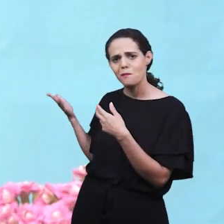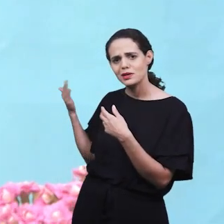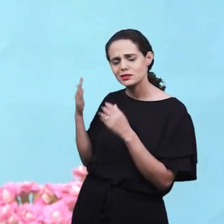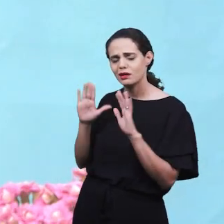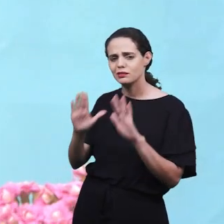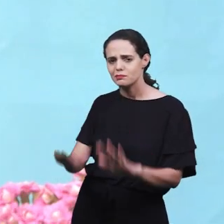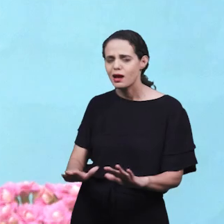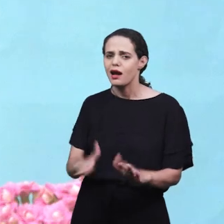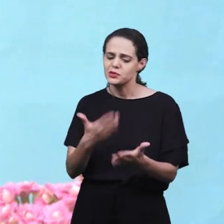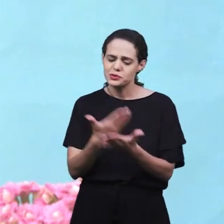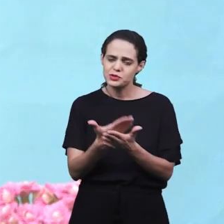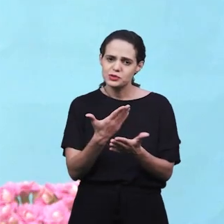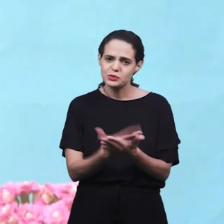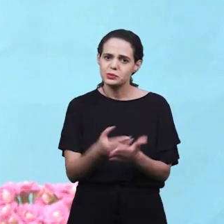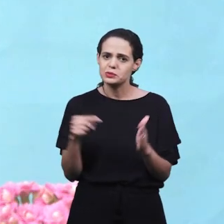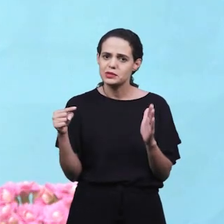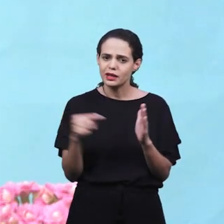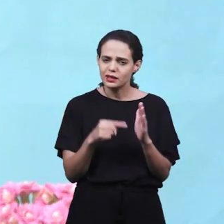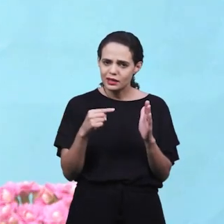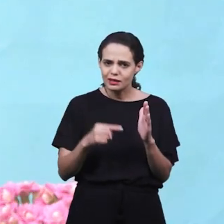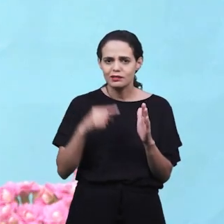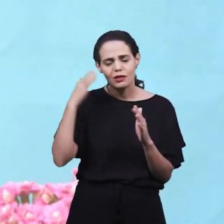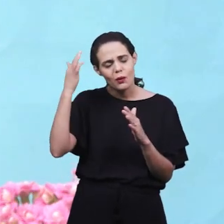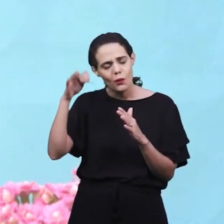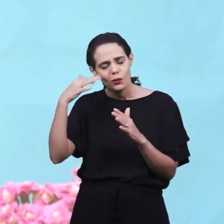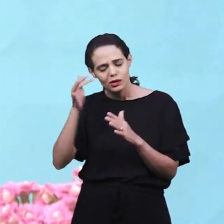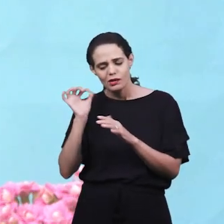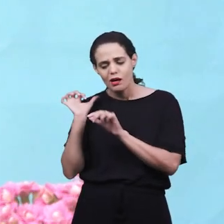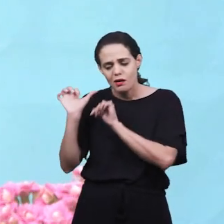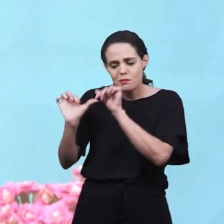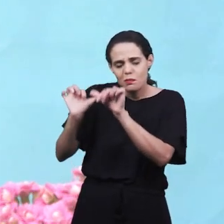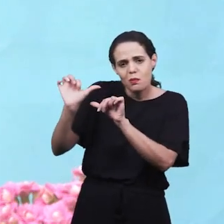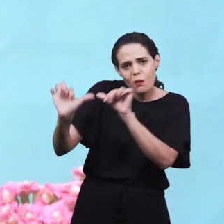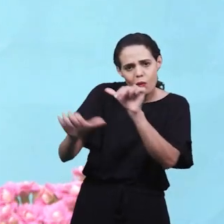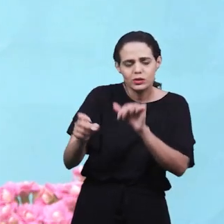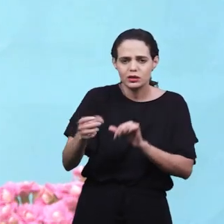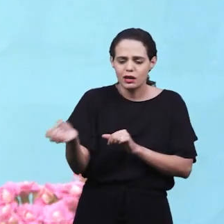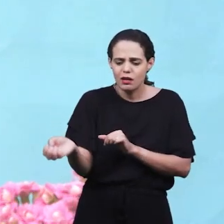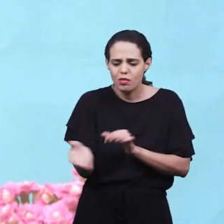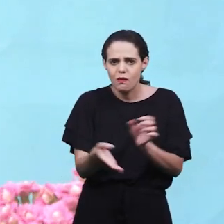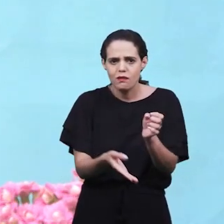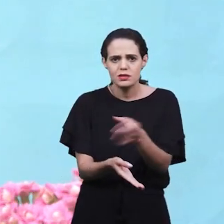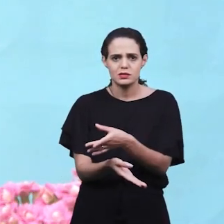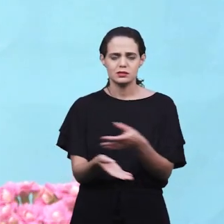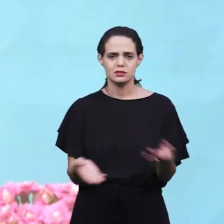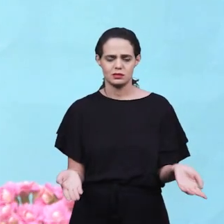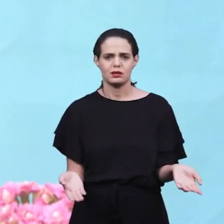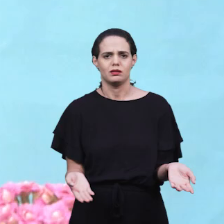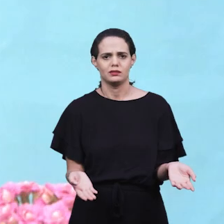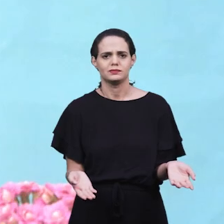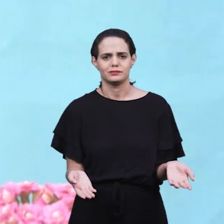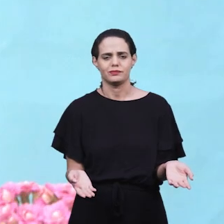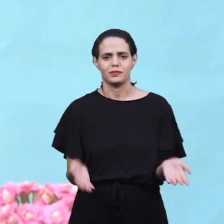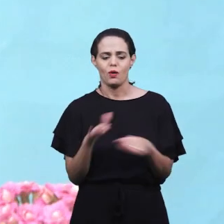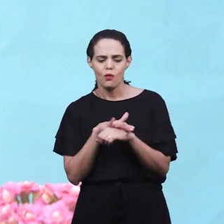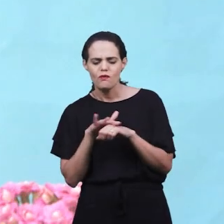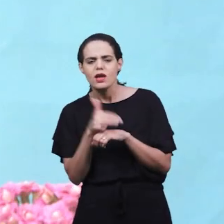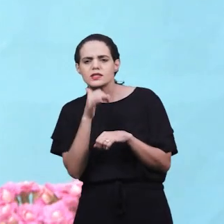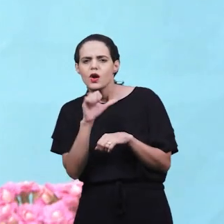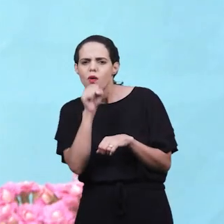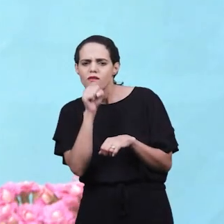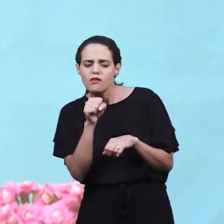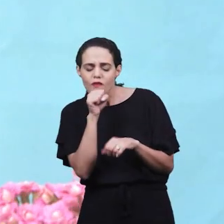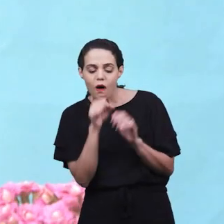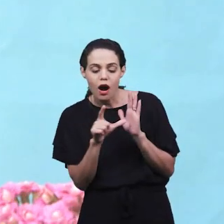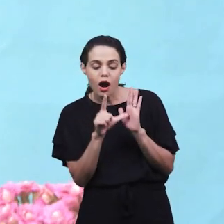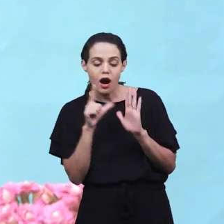isso devemos utilizá-los. Então, converse com a avó sobre a ingestão de açúcar antes de 2 anos,